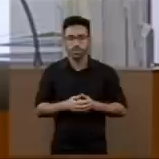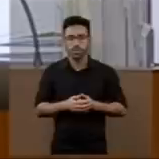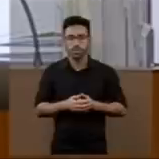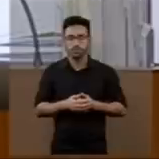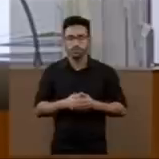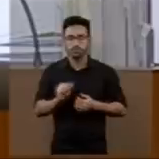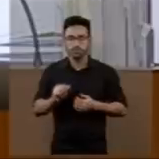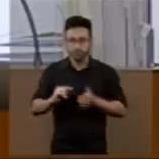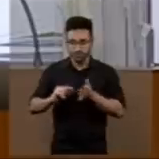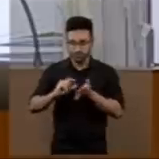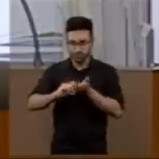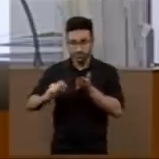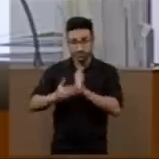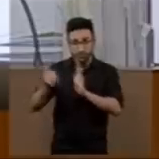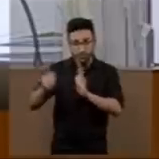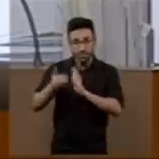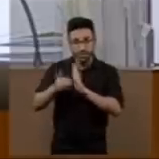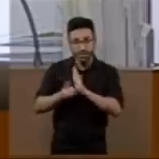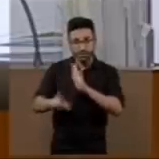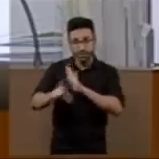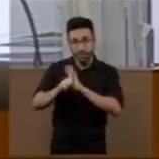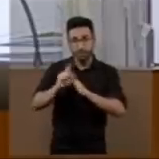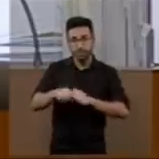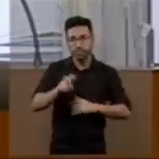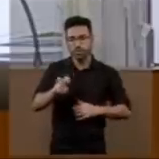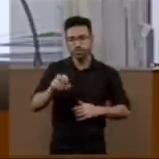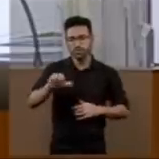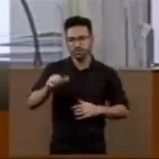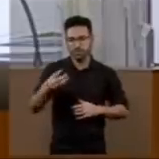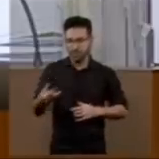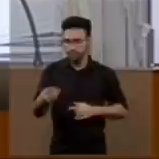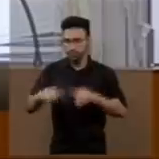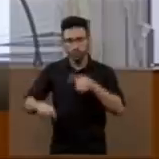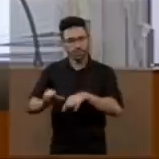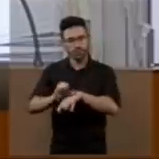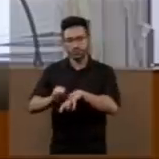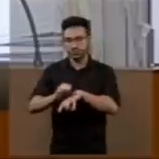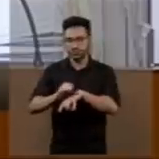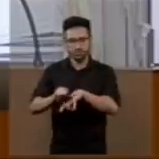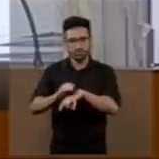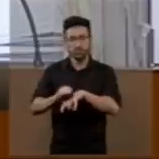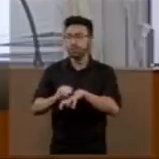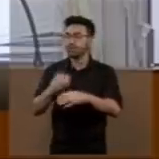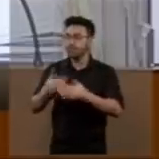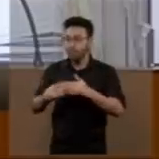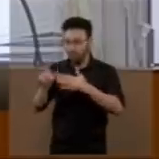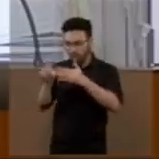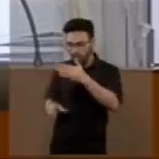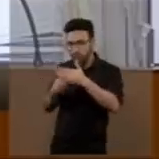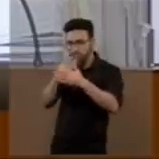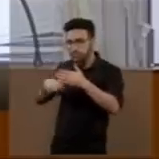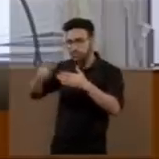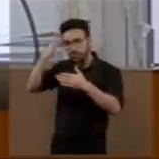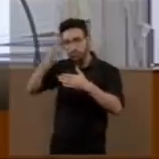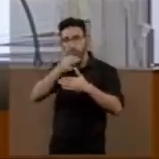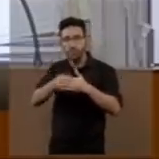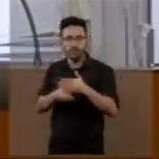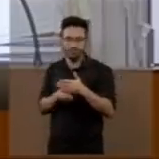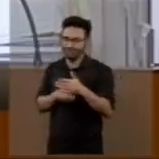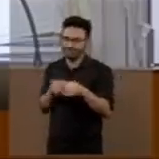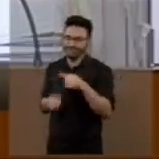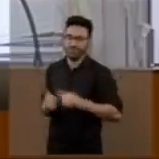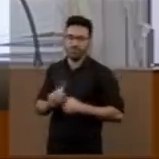o dispositivo impugnado do Decreto-Lei 1593 seria inconstitucional em qualquer de suas interpretações possíveis. Como